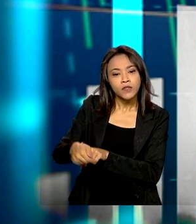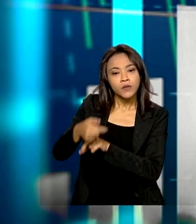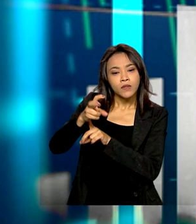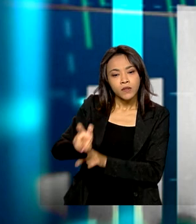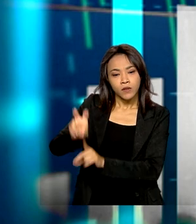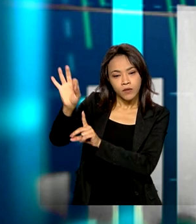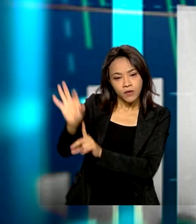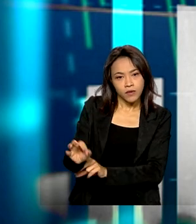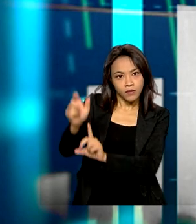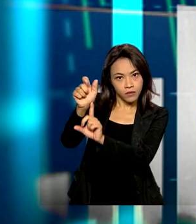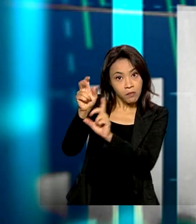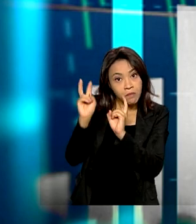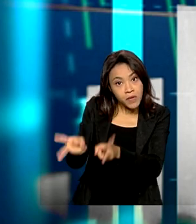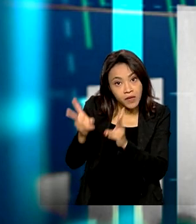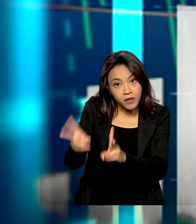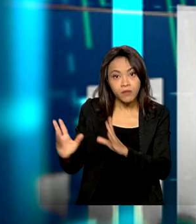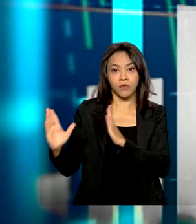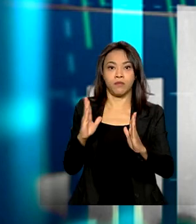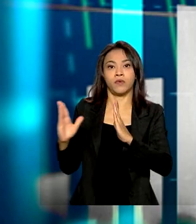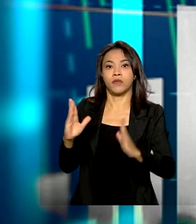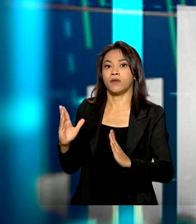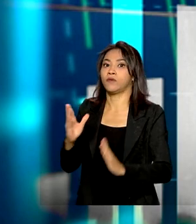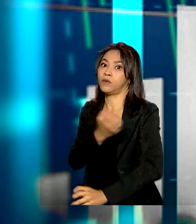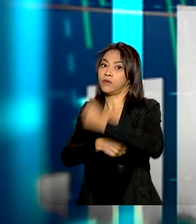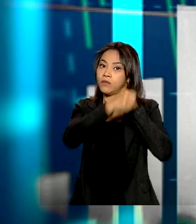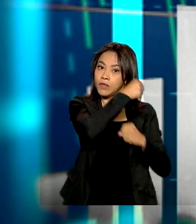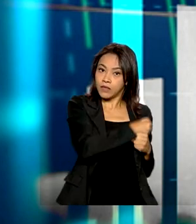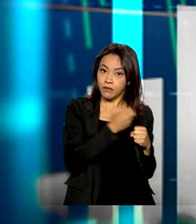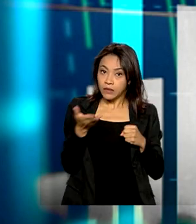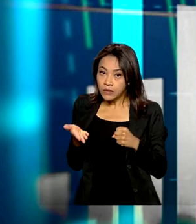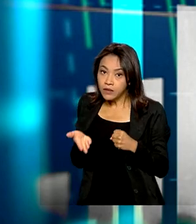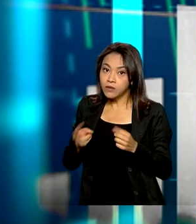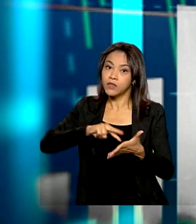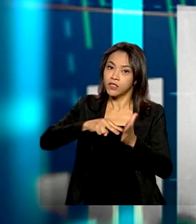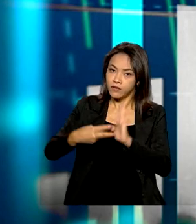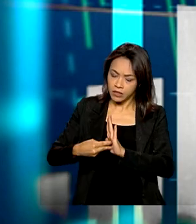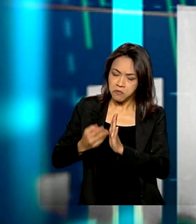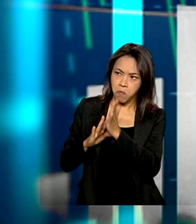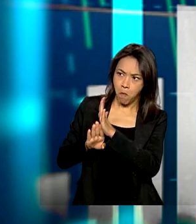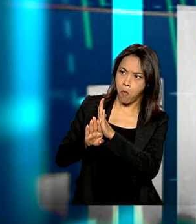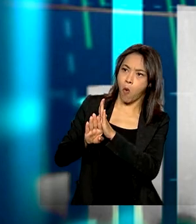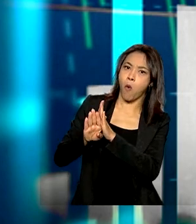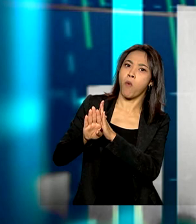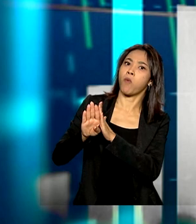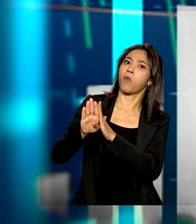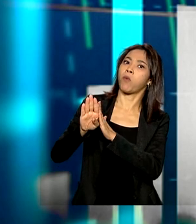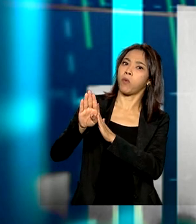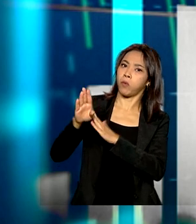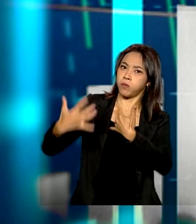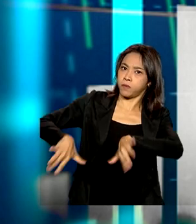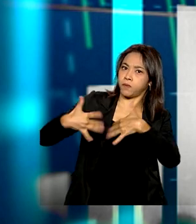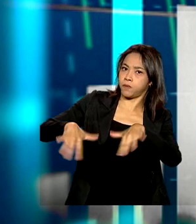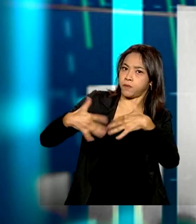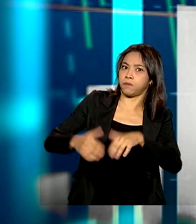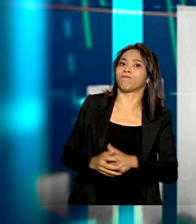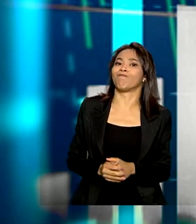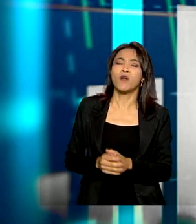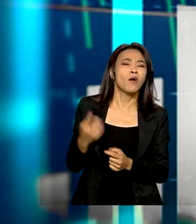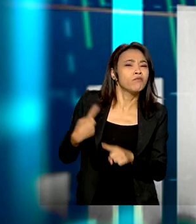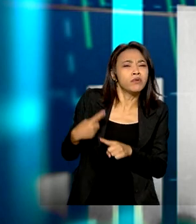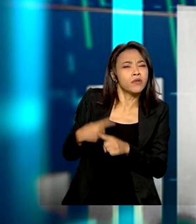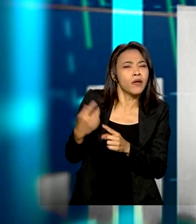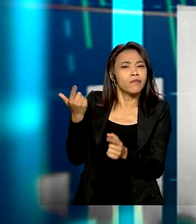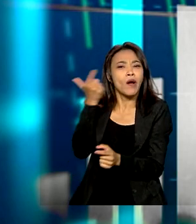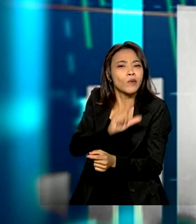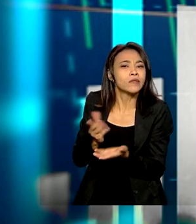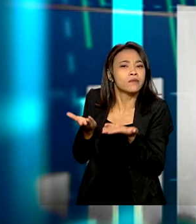57,5% em relação ao mesmo período de 2021, o que é um crescimento, com certeza, bastante expressivo. Qual a razão desse crescimento?